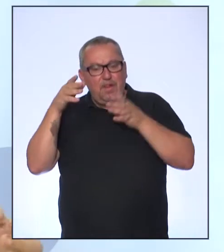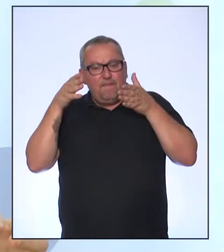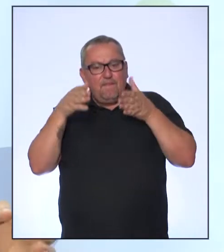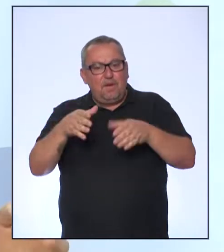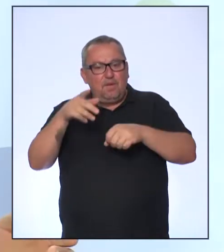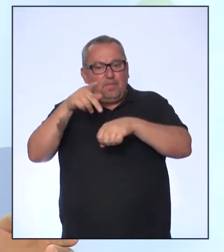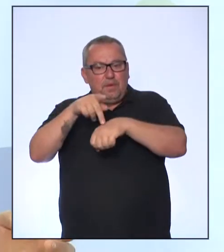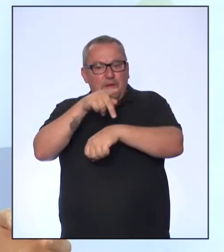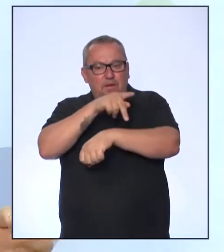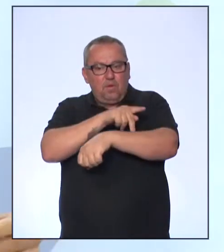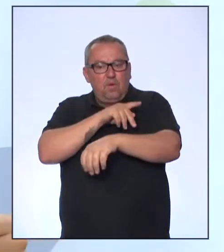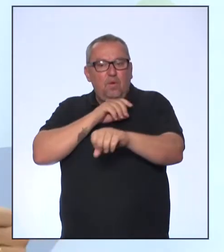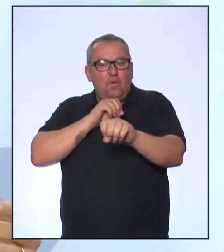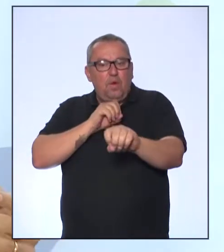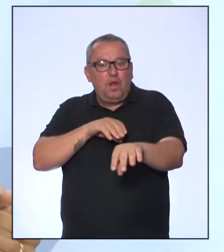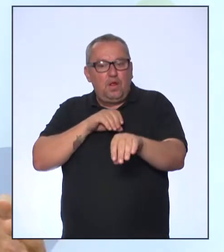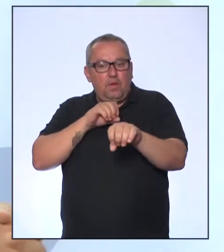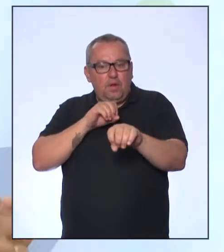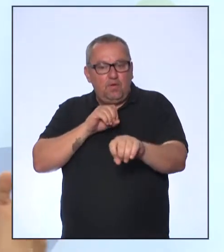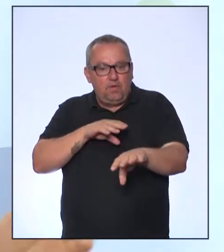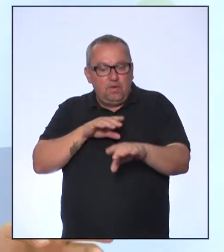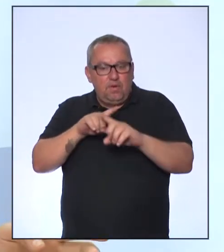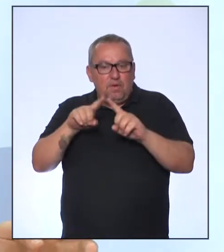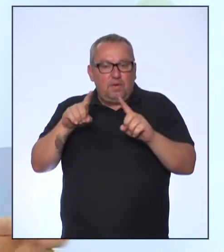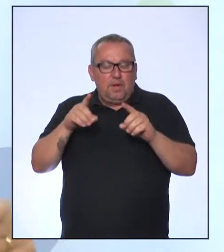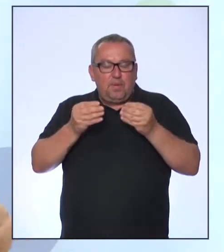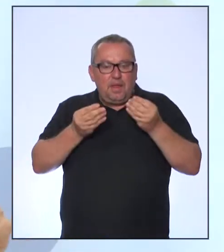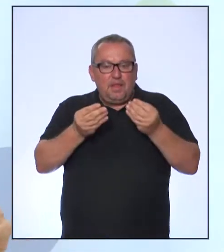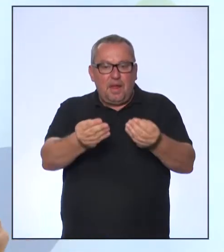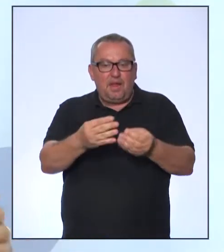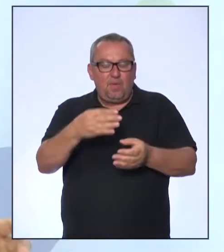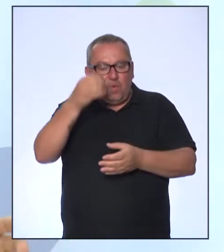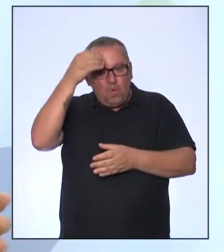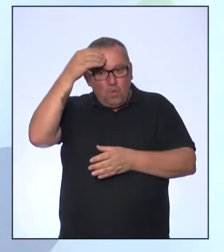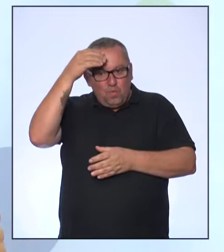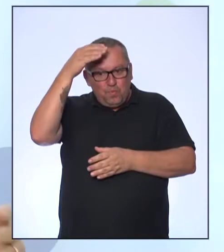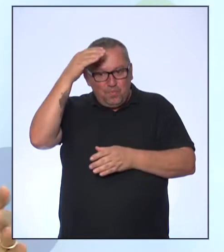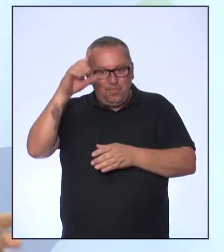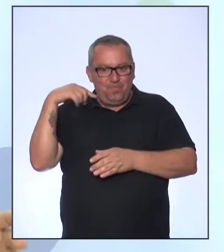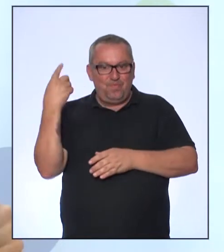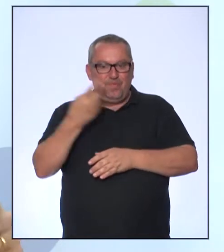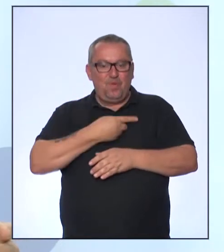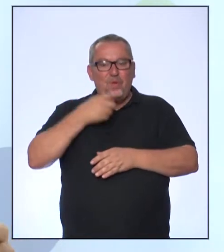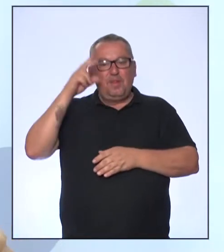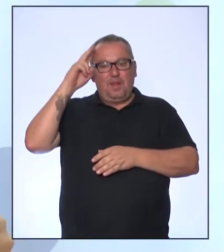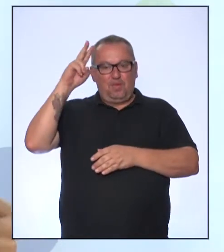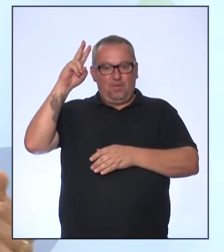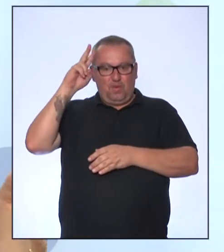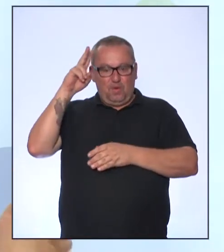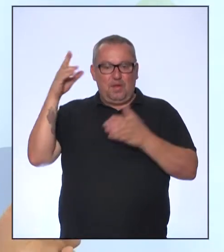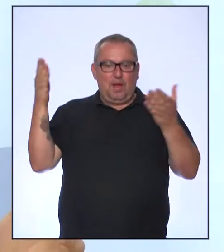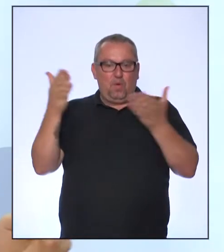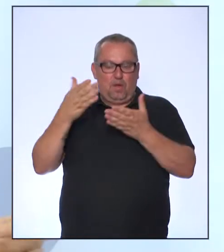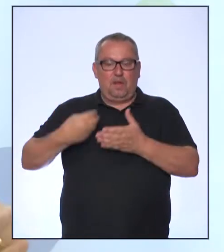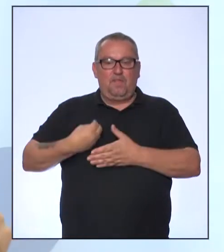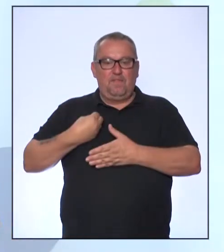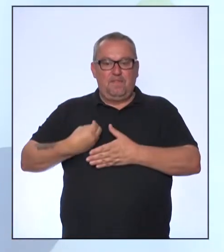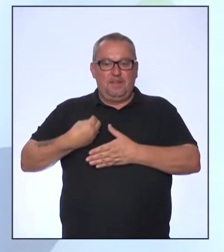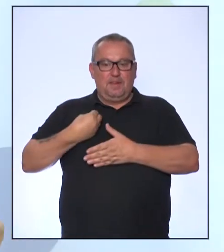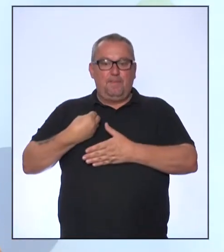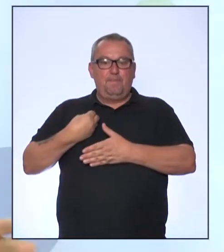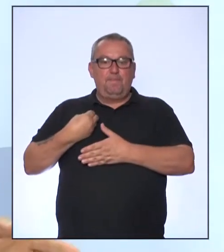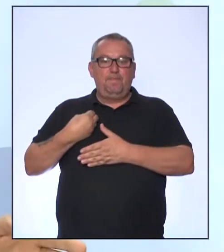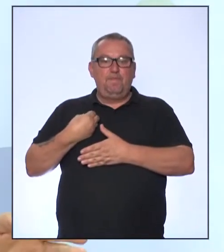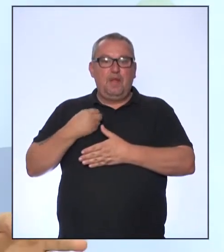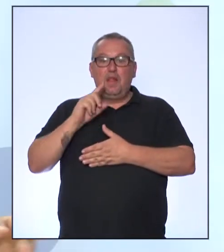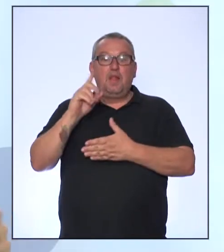cunho, na verdade, educativo, que serve para transmitir um conhecimento. A gente tem que lembrar que a nossa história, e essa história é a história real, ela